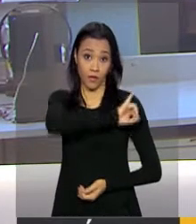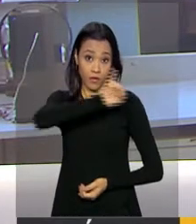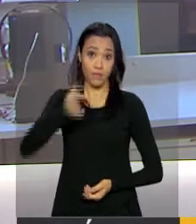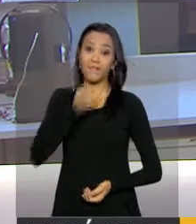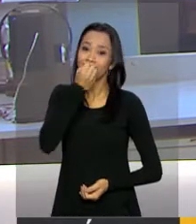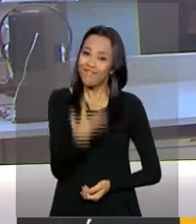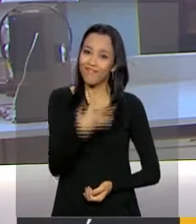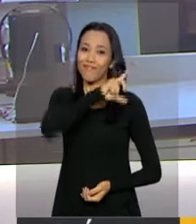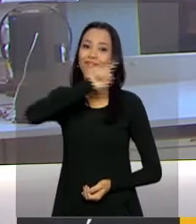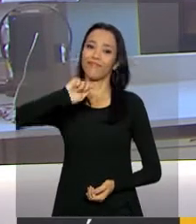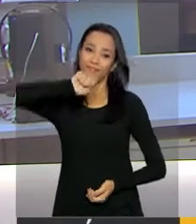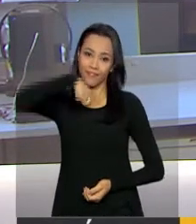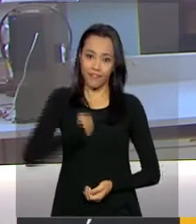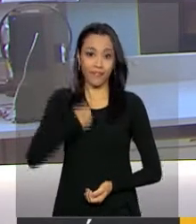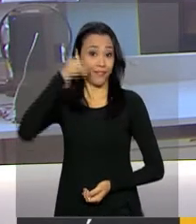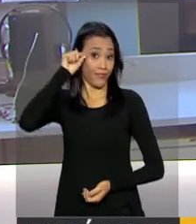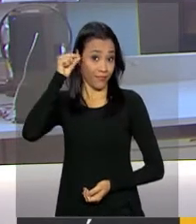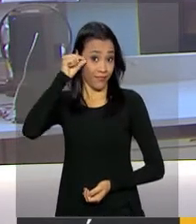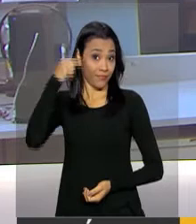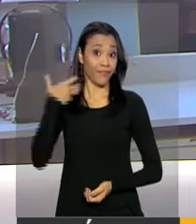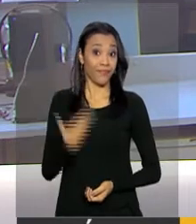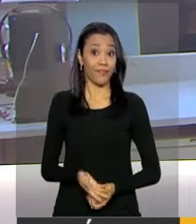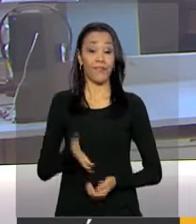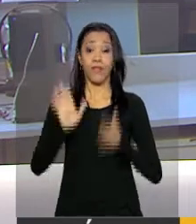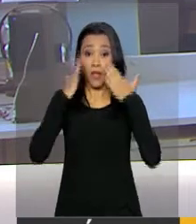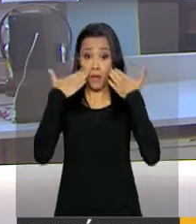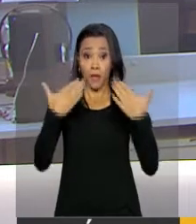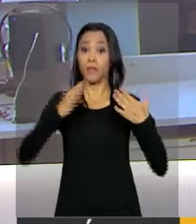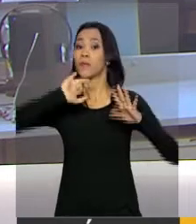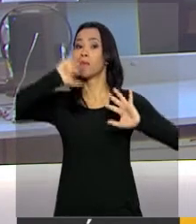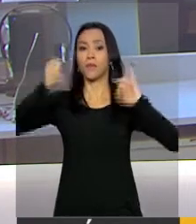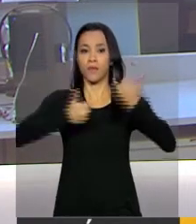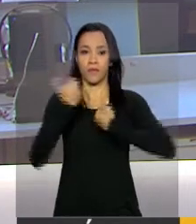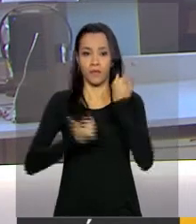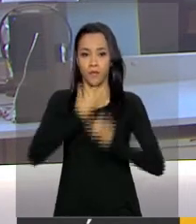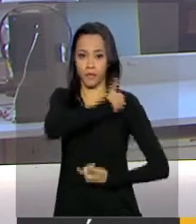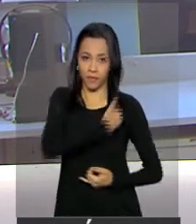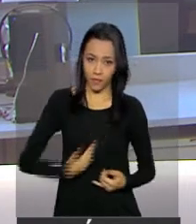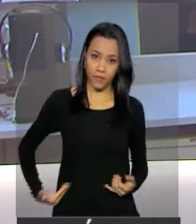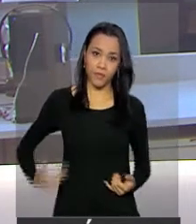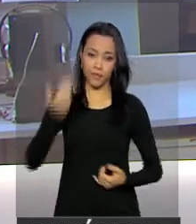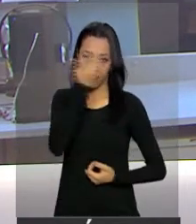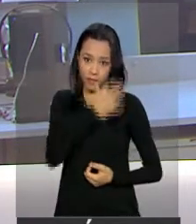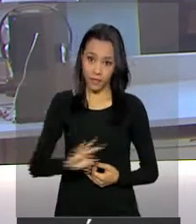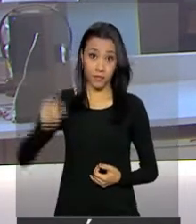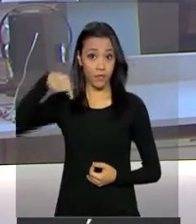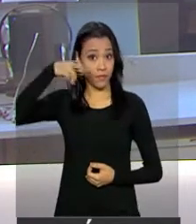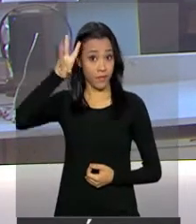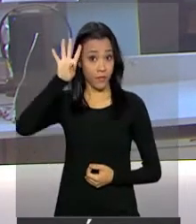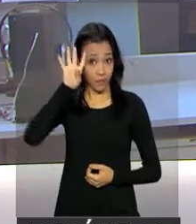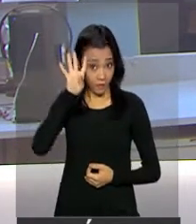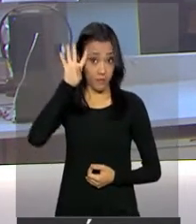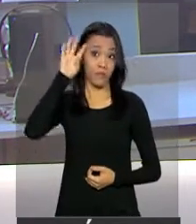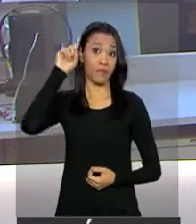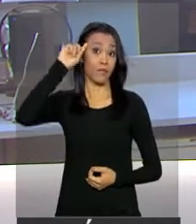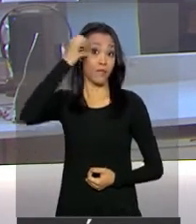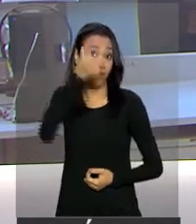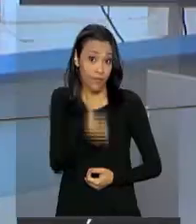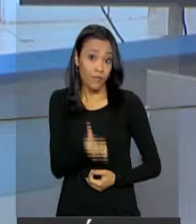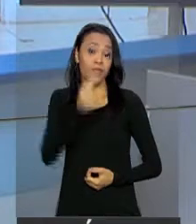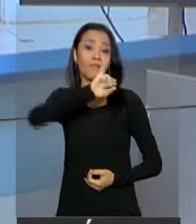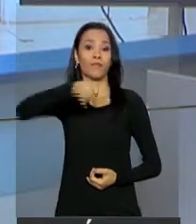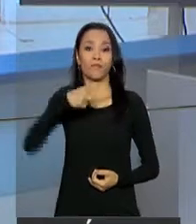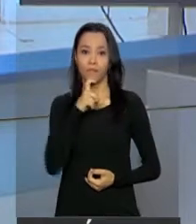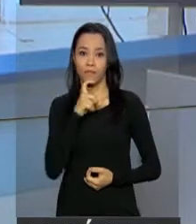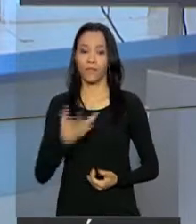Olá, bom dia. Eu sou Daniele Popov, o repórter NBR está no ar com as notícias do governo federal desta quarta-feira, 6 de julho.